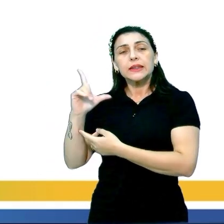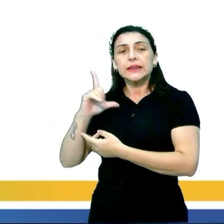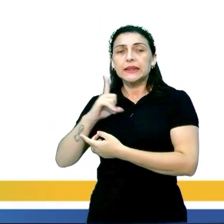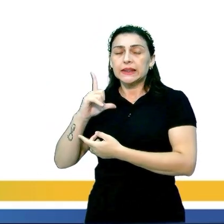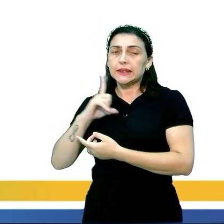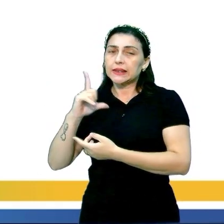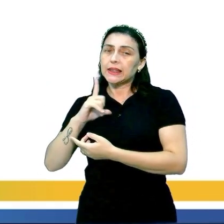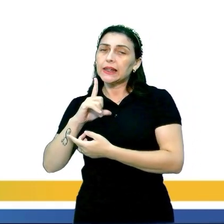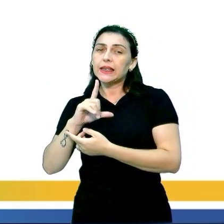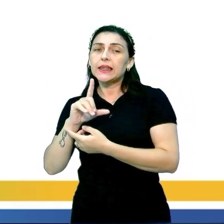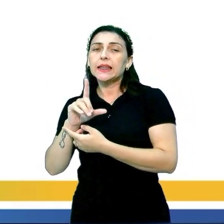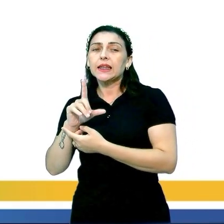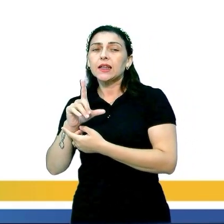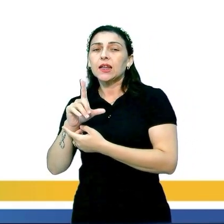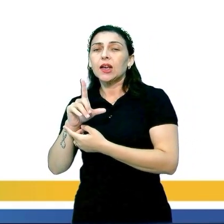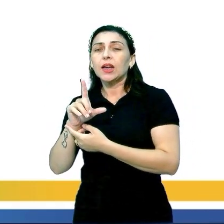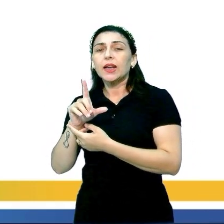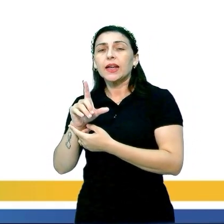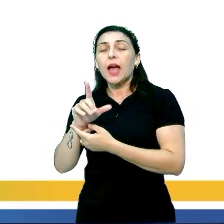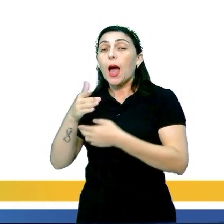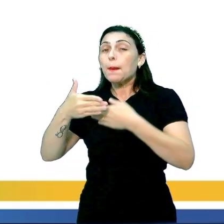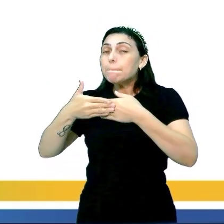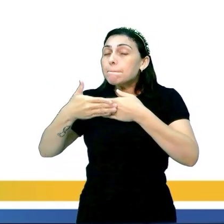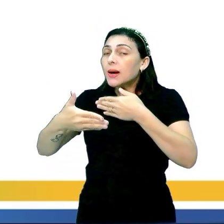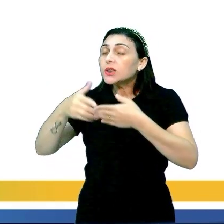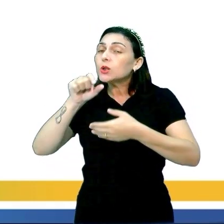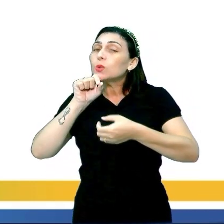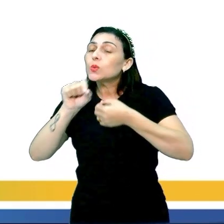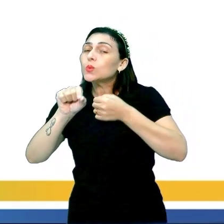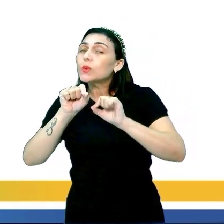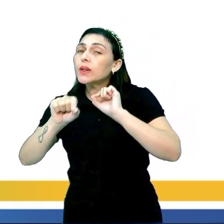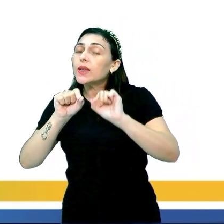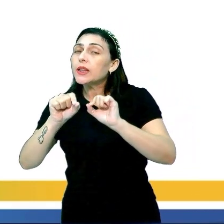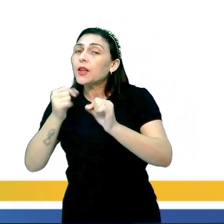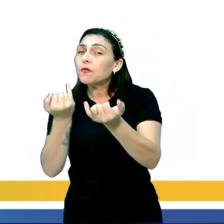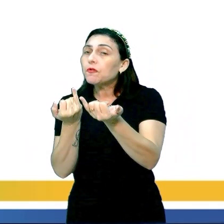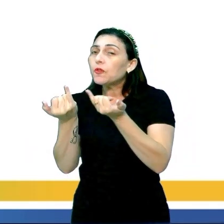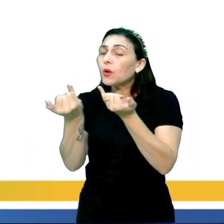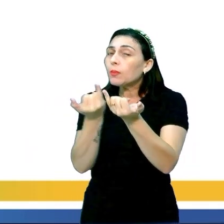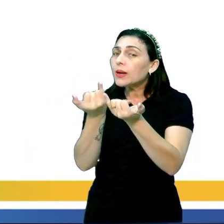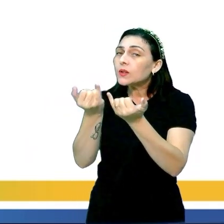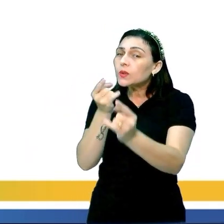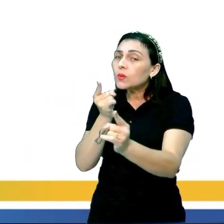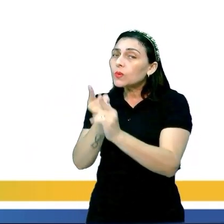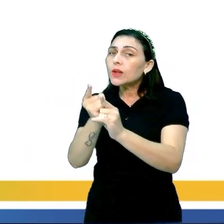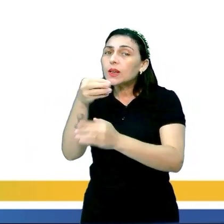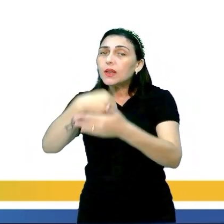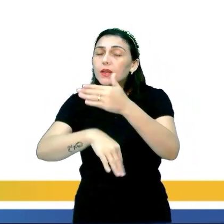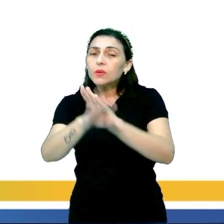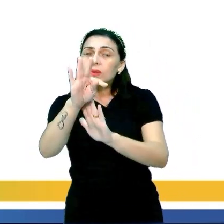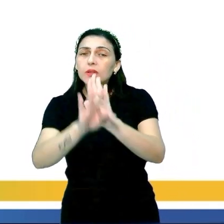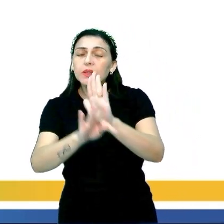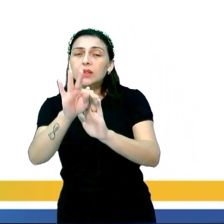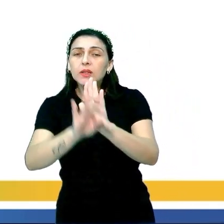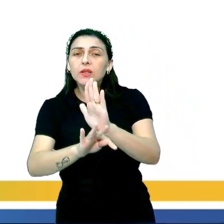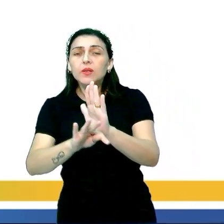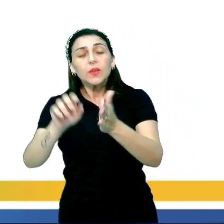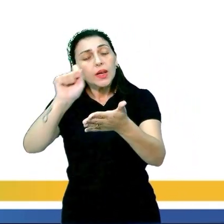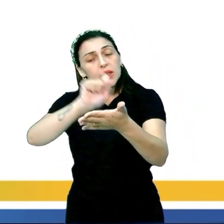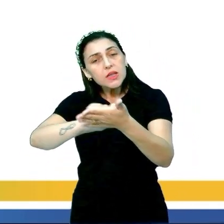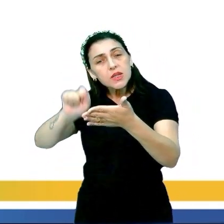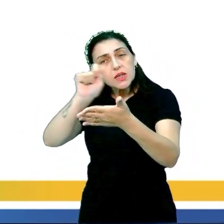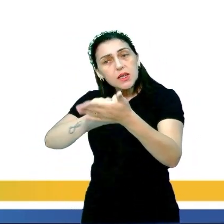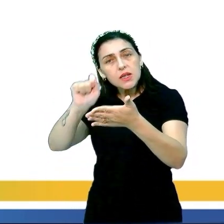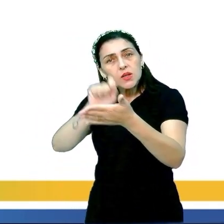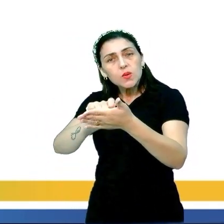algo que a gente deduz, né? A partir de informações do texto, a partir do que está